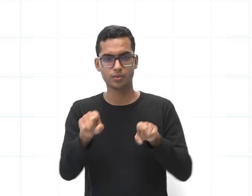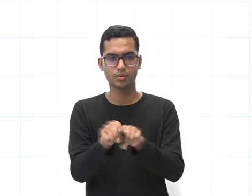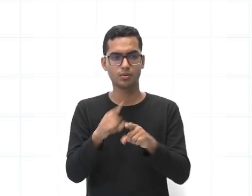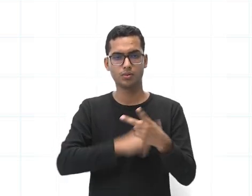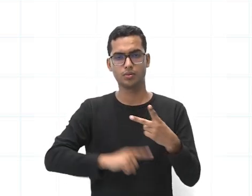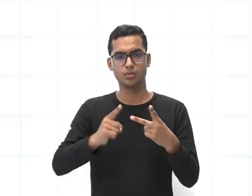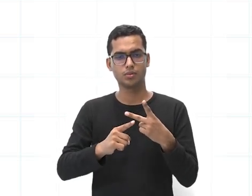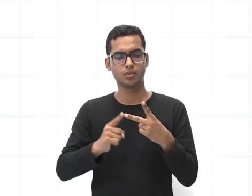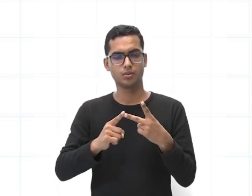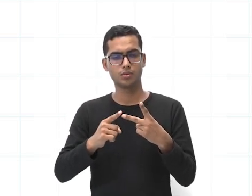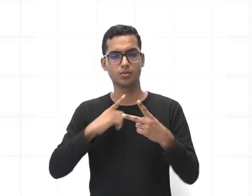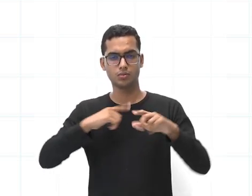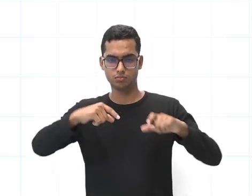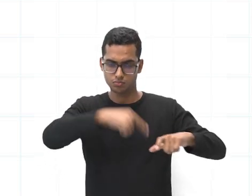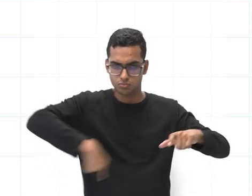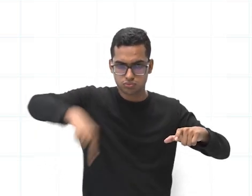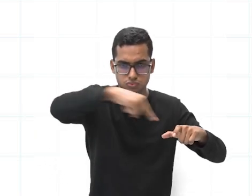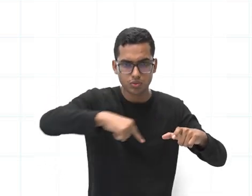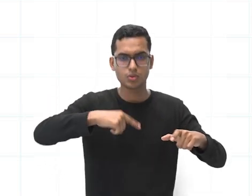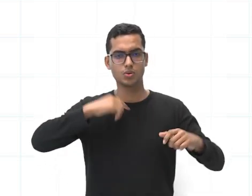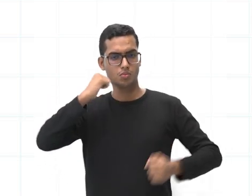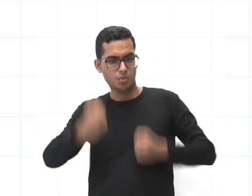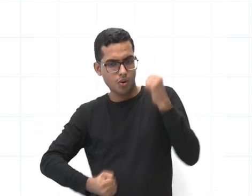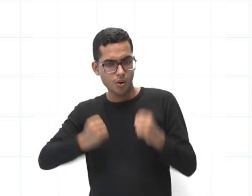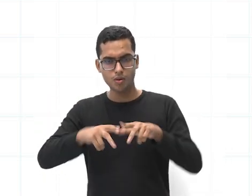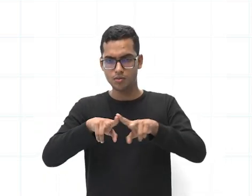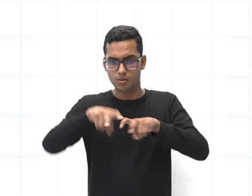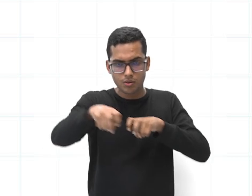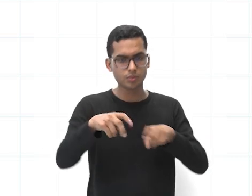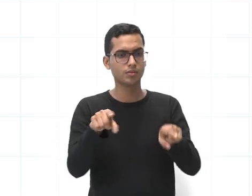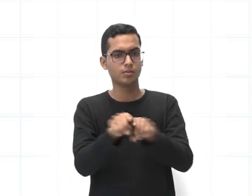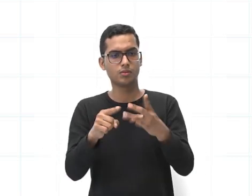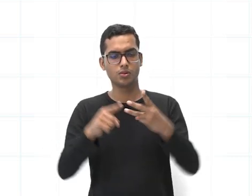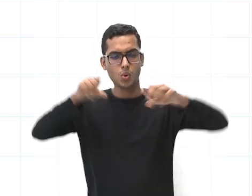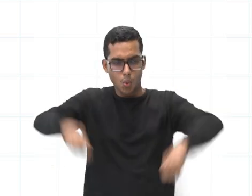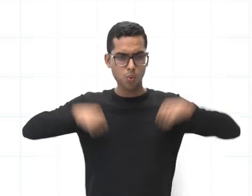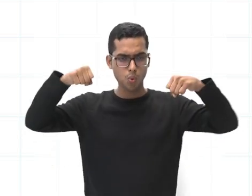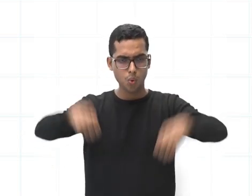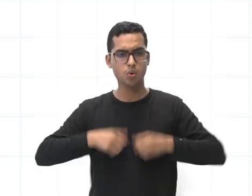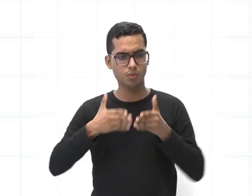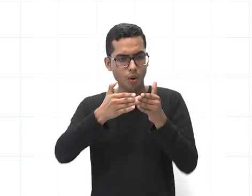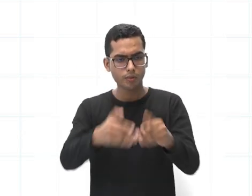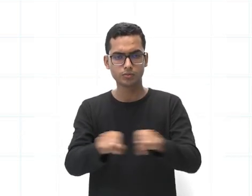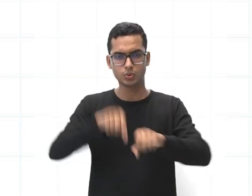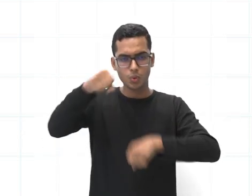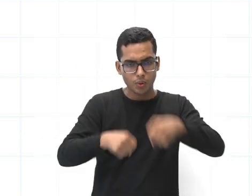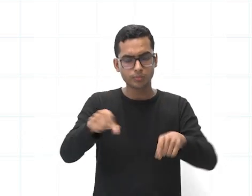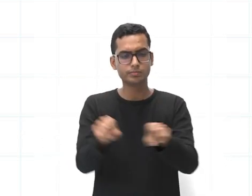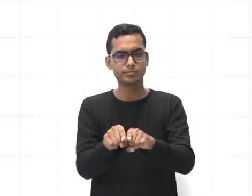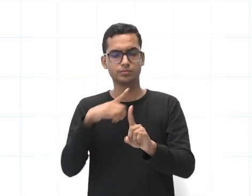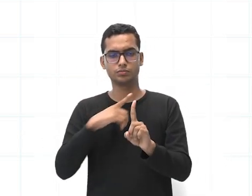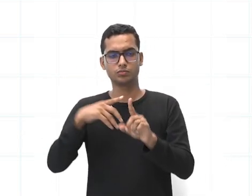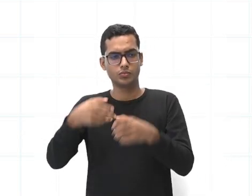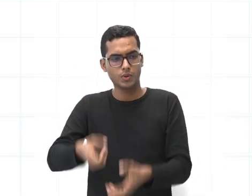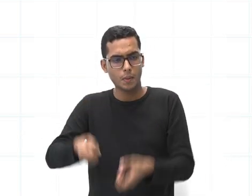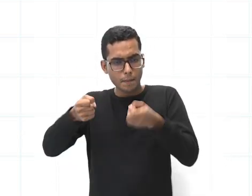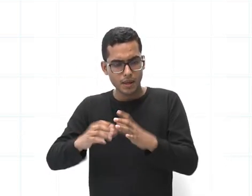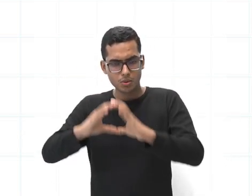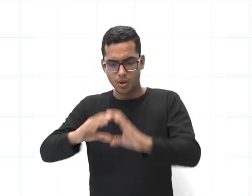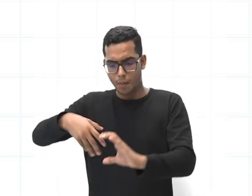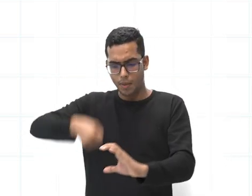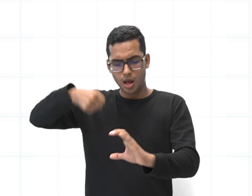ciclismo, levantamento de peso, esse aí está relacionado à questão dos quilos, né? E a natação. Então, nós temos